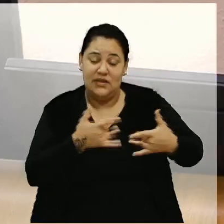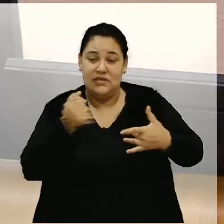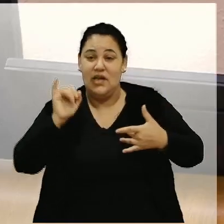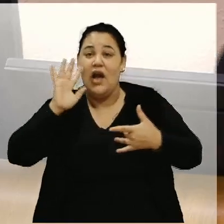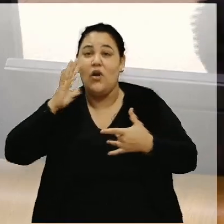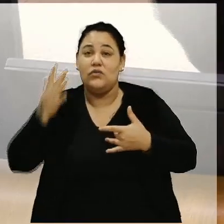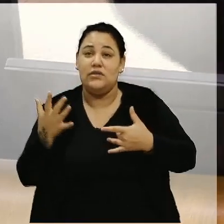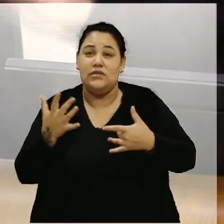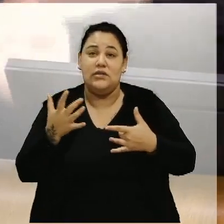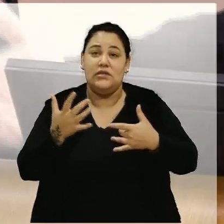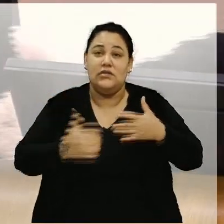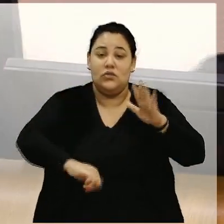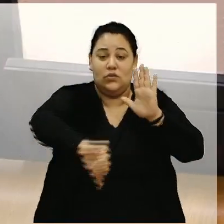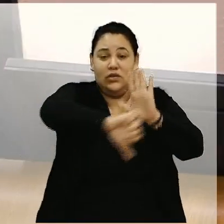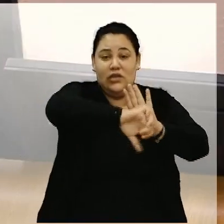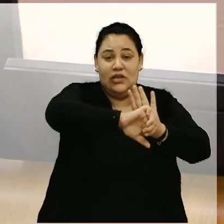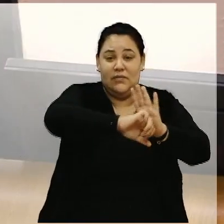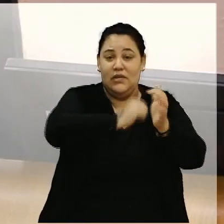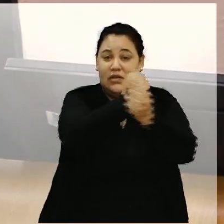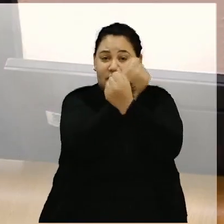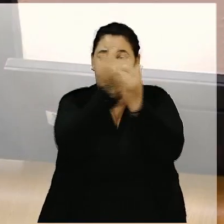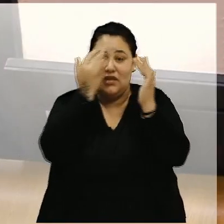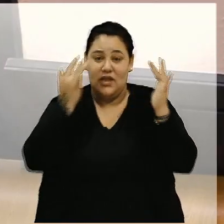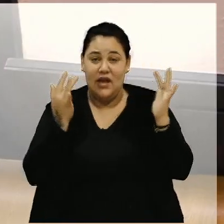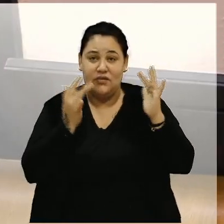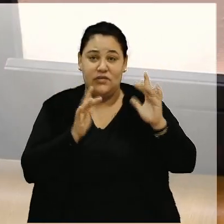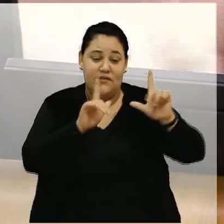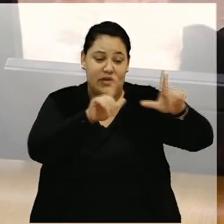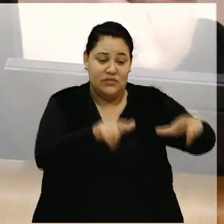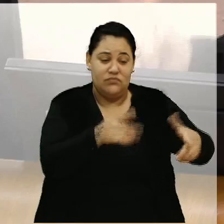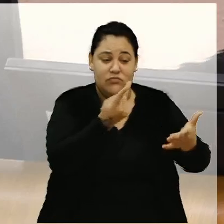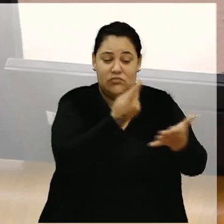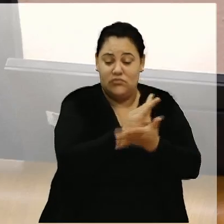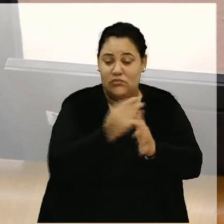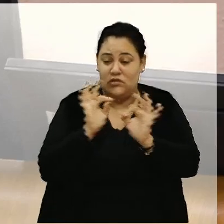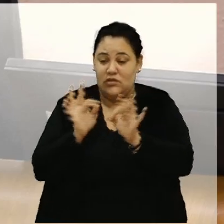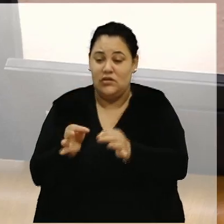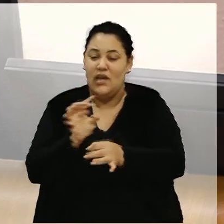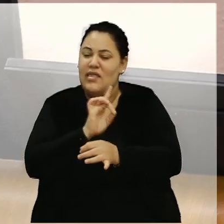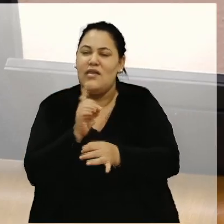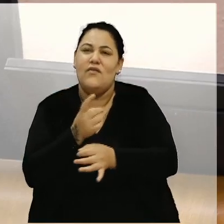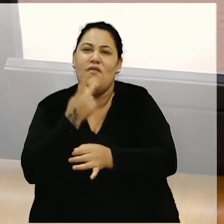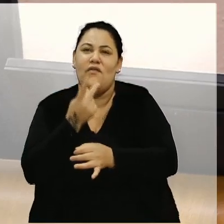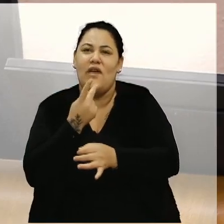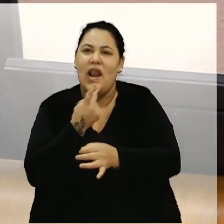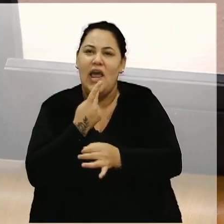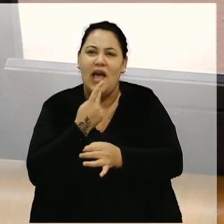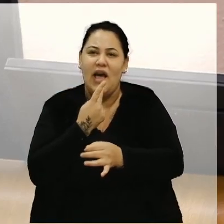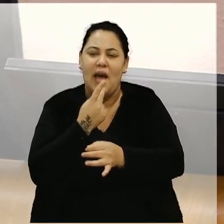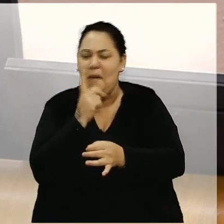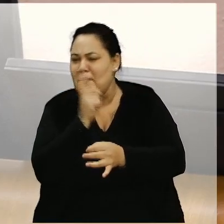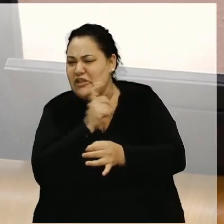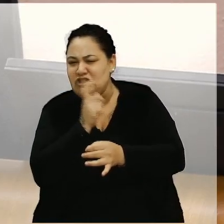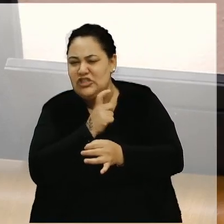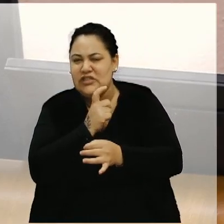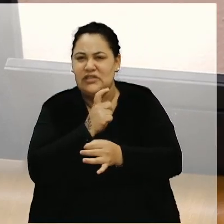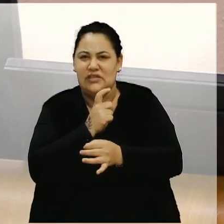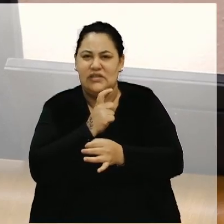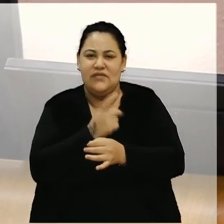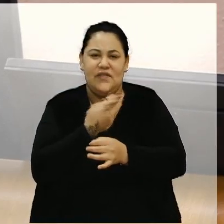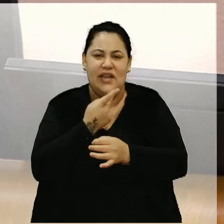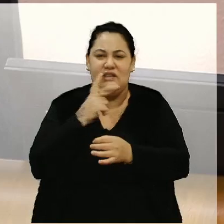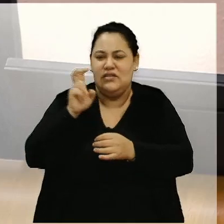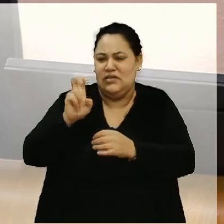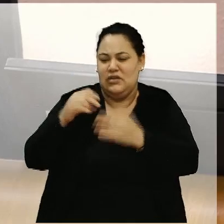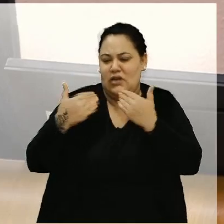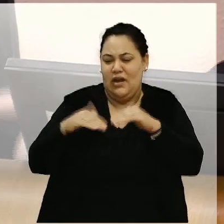crime ambiental, se estava certo do lixo estar ali. Agora, não vim colocar coisas em verdades aqui dos 5 caminhões que